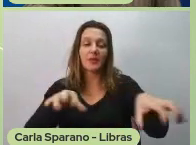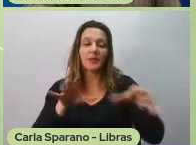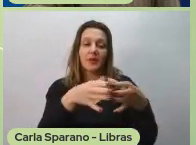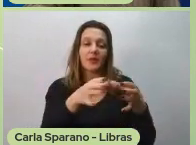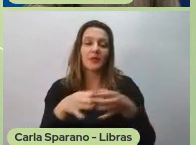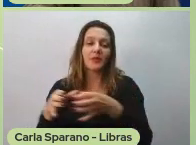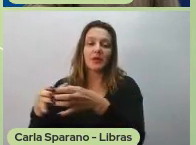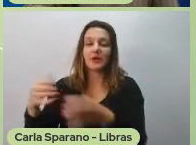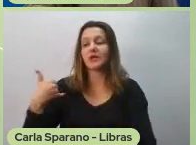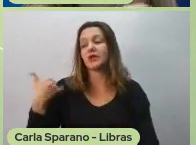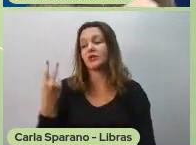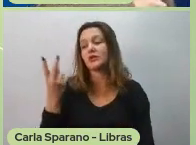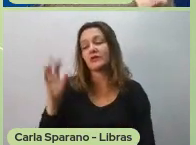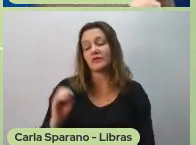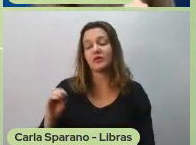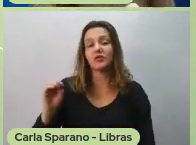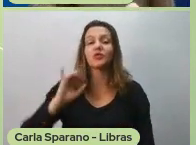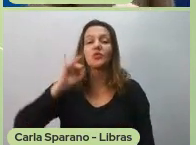de trabalhar